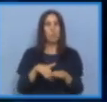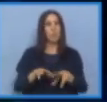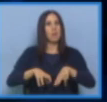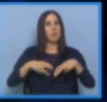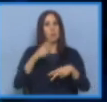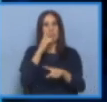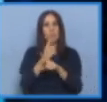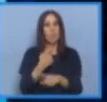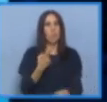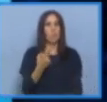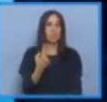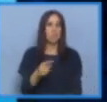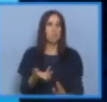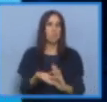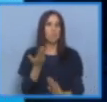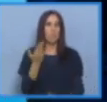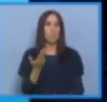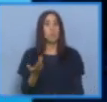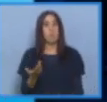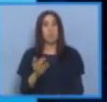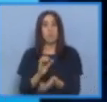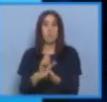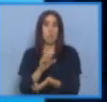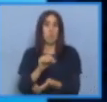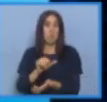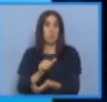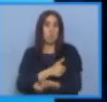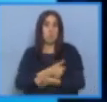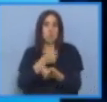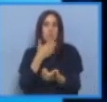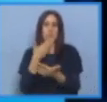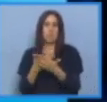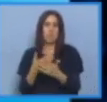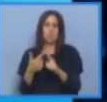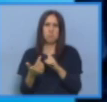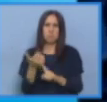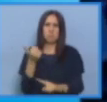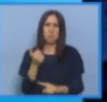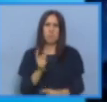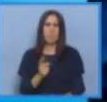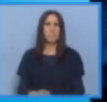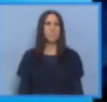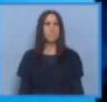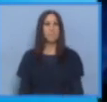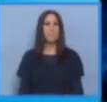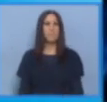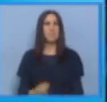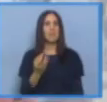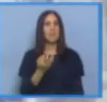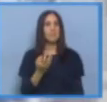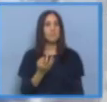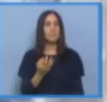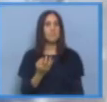enriquecimento mútuo muito maior. E a própria Figueira, como cidade, também penso que fica a ganhar também nesse sentido. Mesmo estando